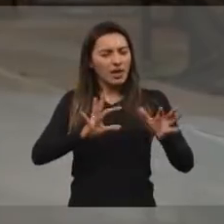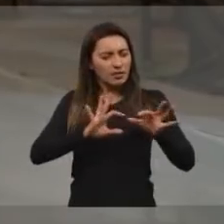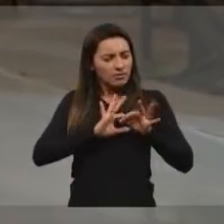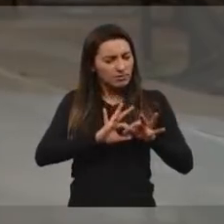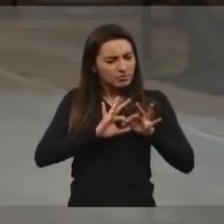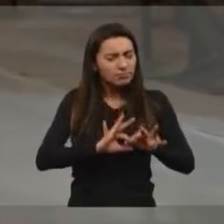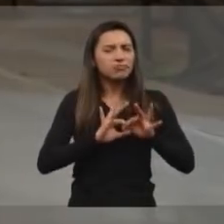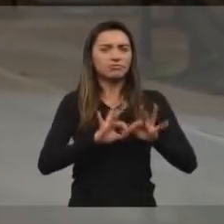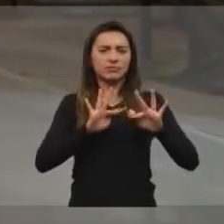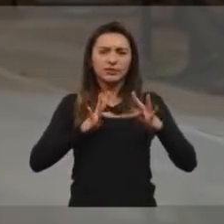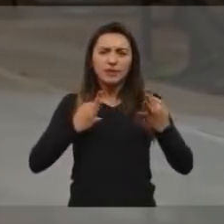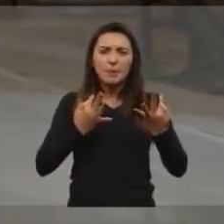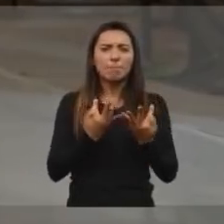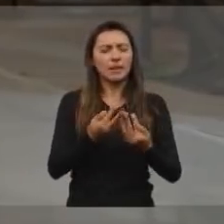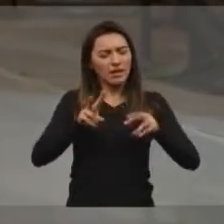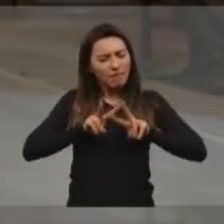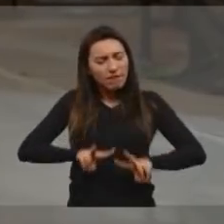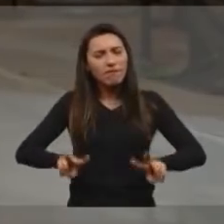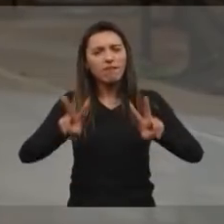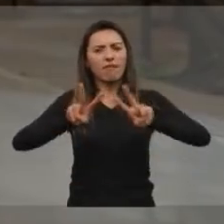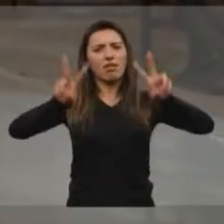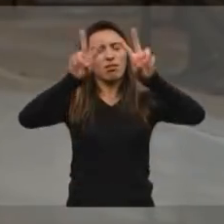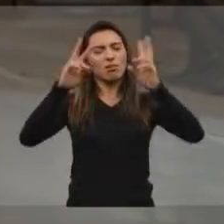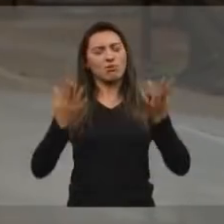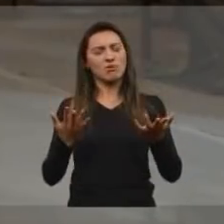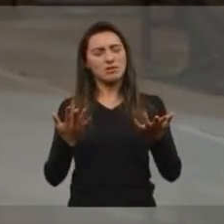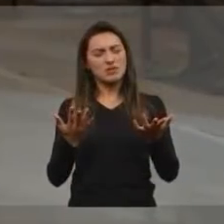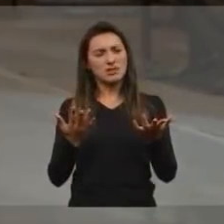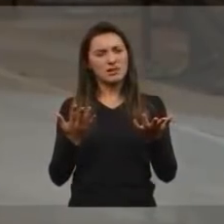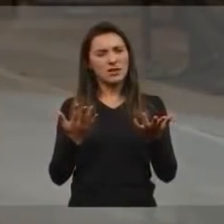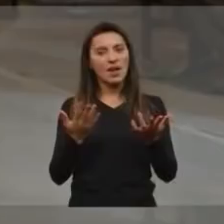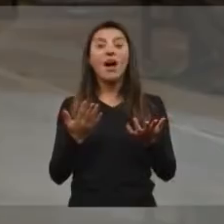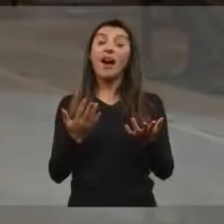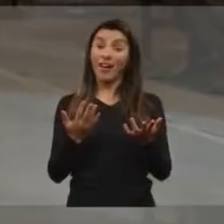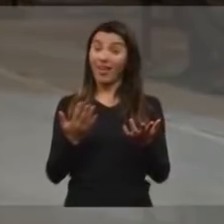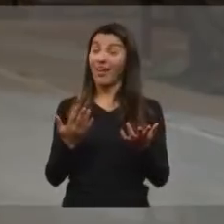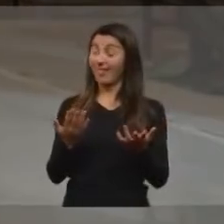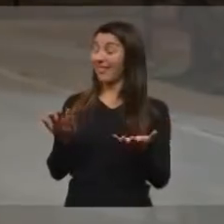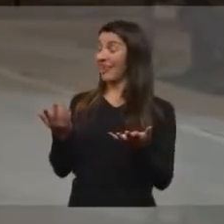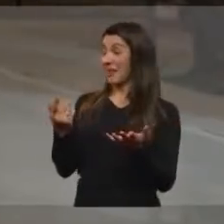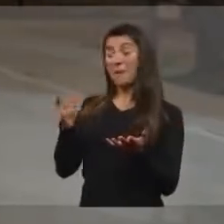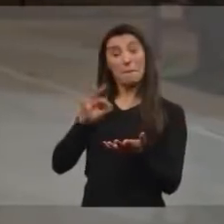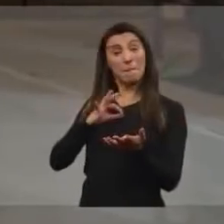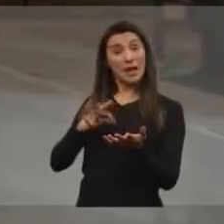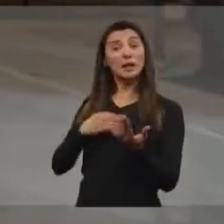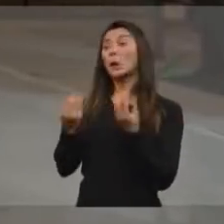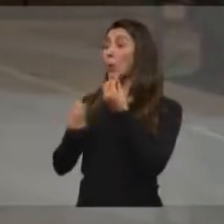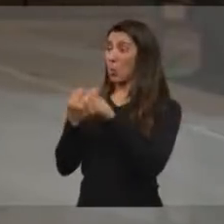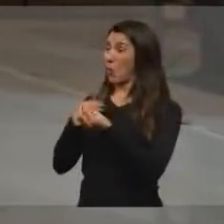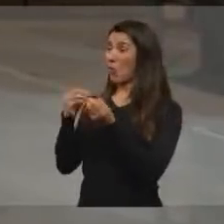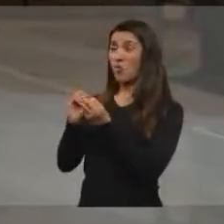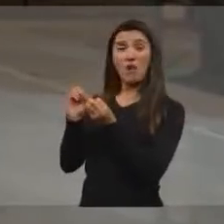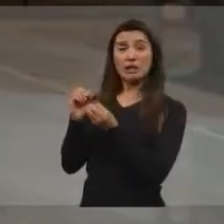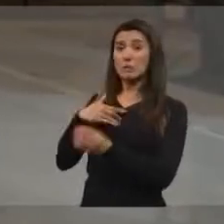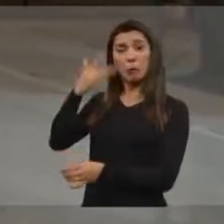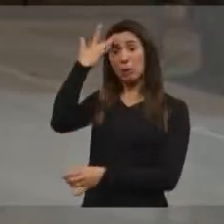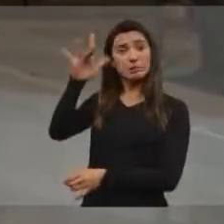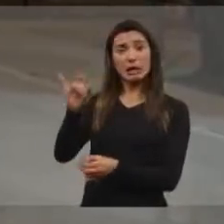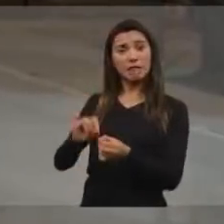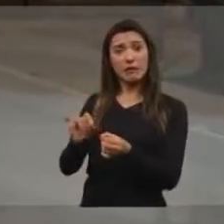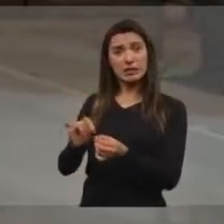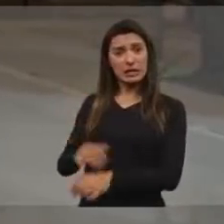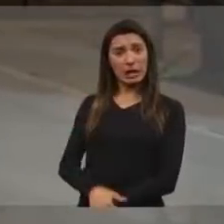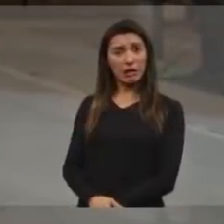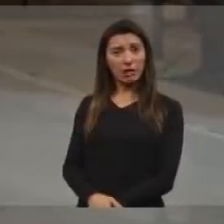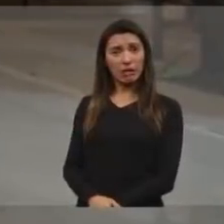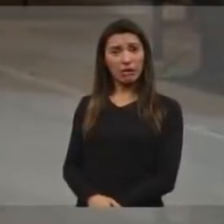nos nossos valores aí você vai dizer padre mas como é que faz quando a gente